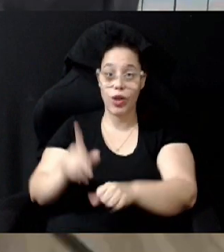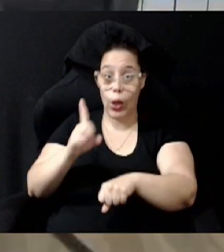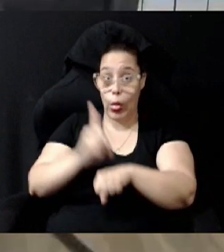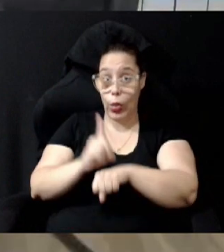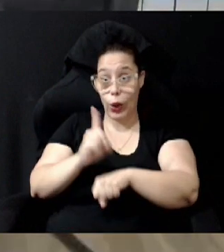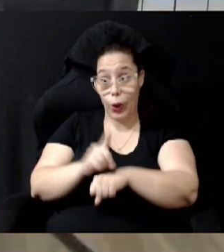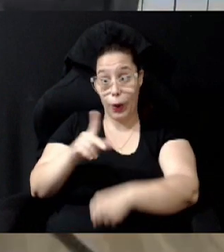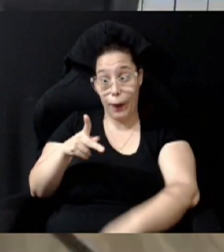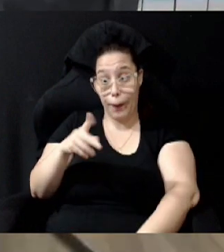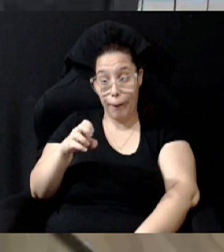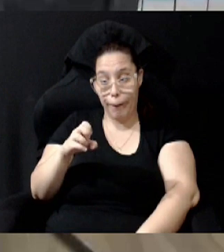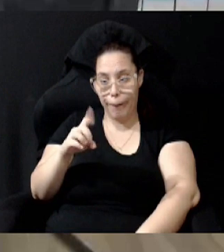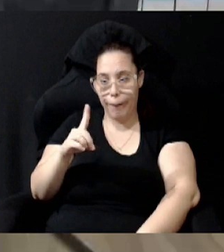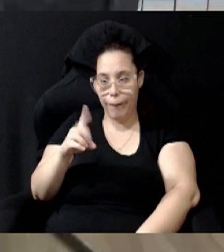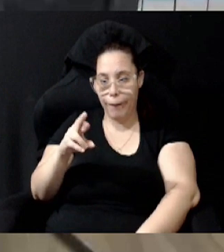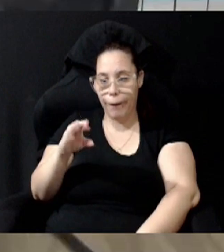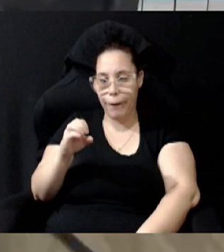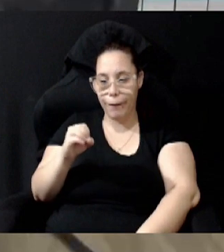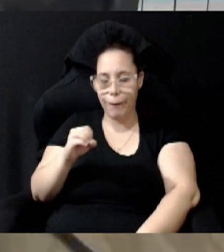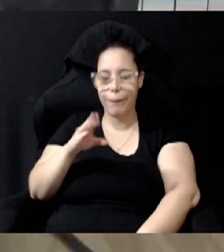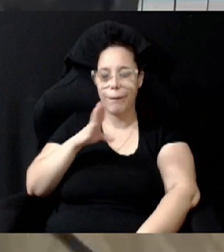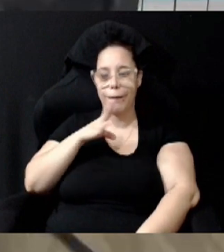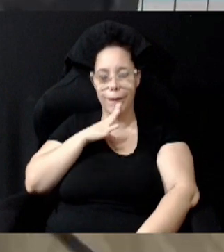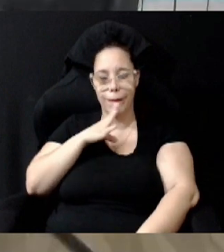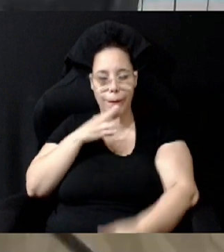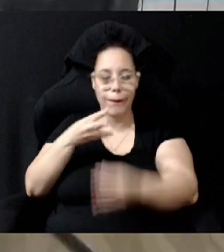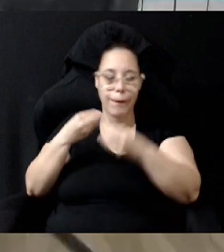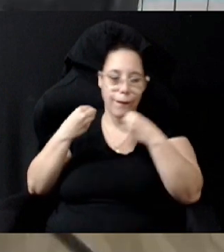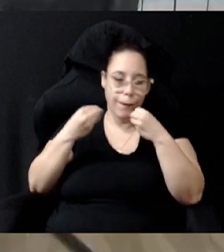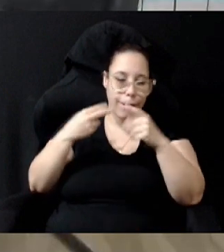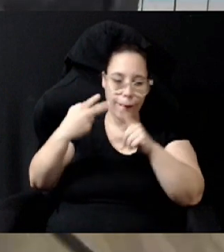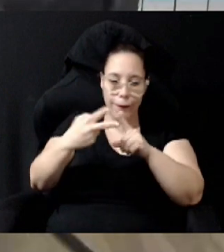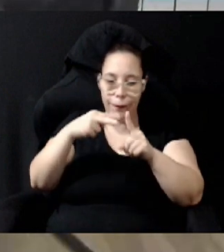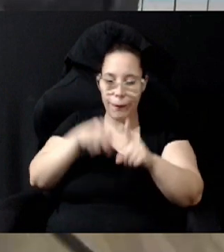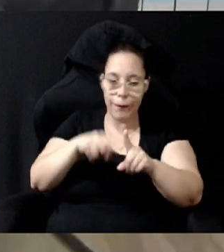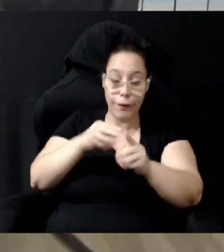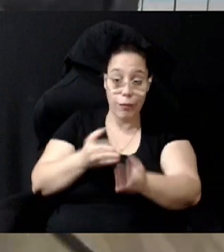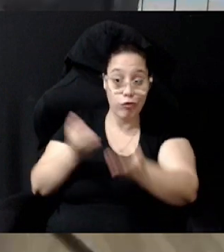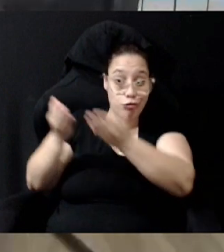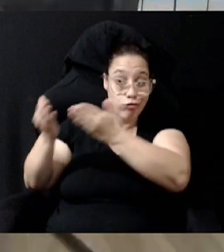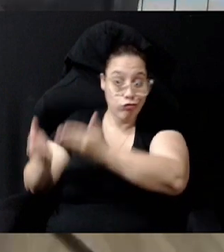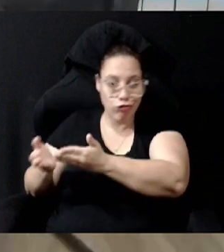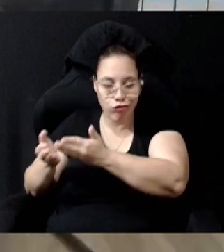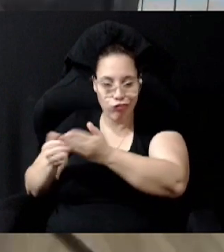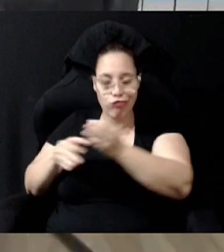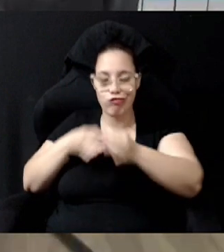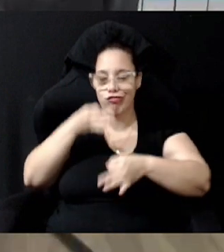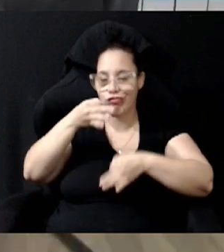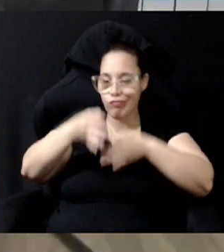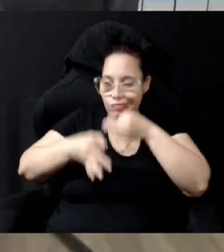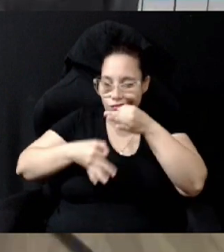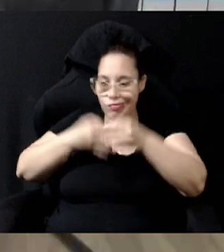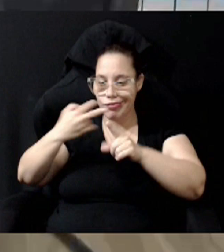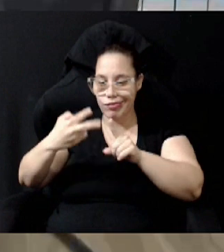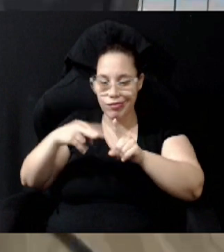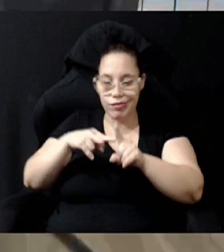Maciel. A gente conhece, sabe como é, o ponto de vista dele é um formador de opinião, né? O ponto de vista dele é muito importante. Ele veio para